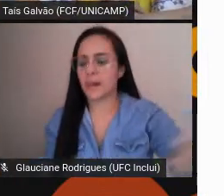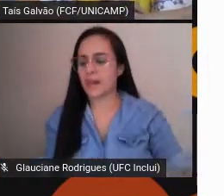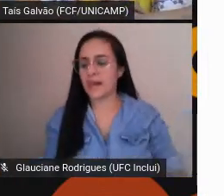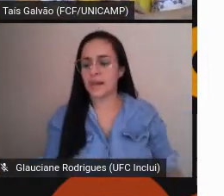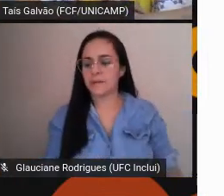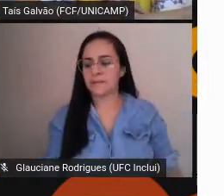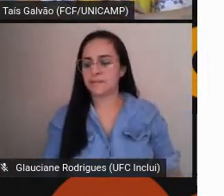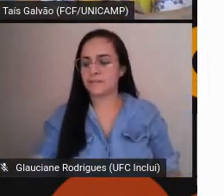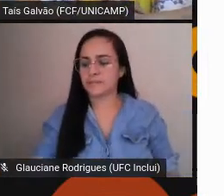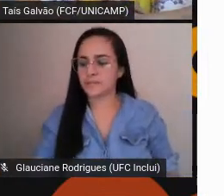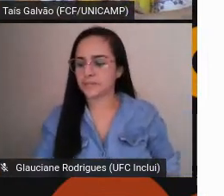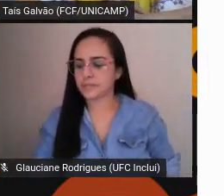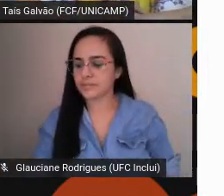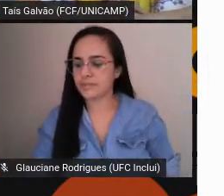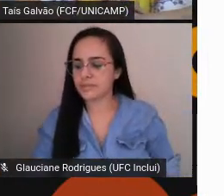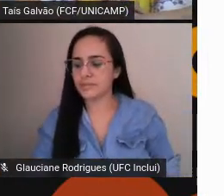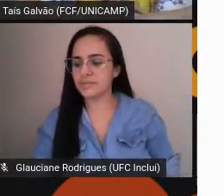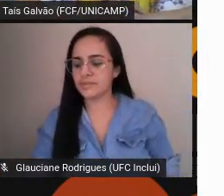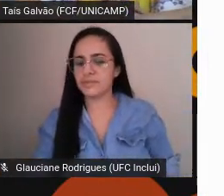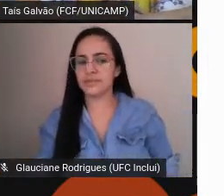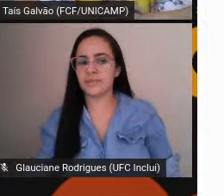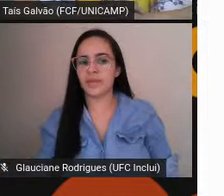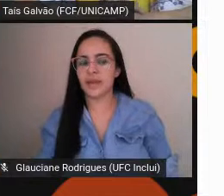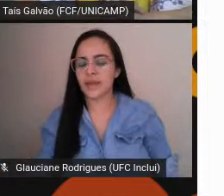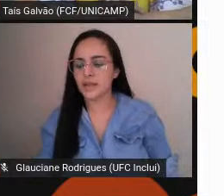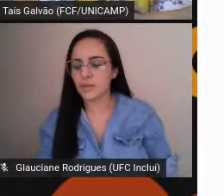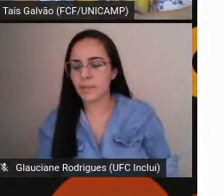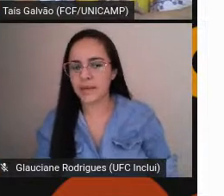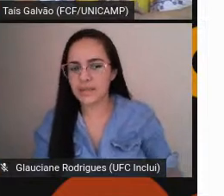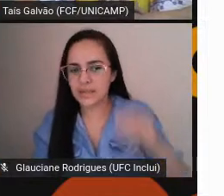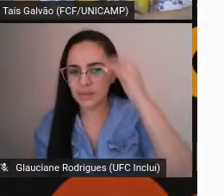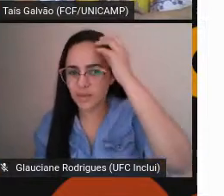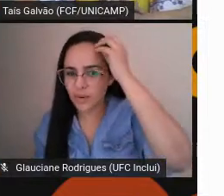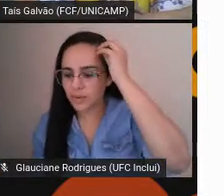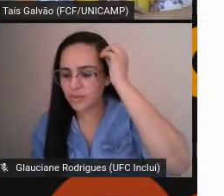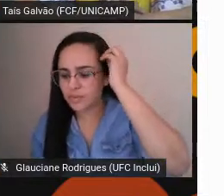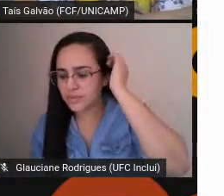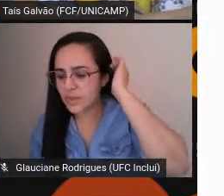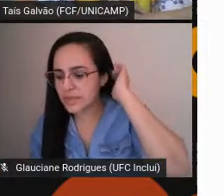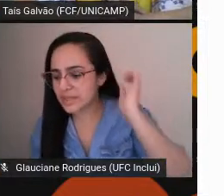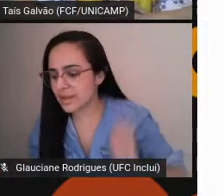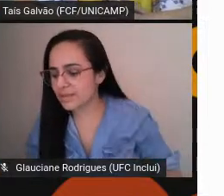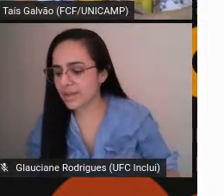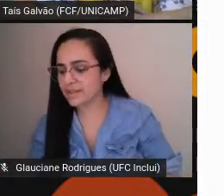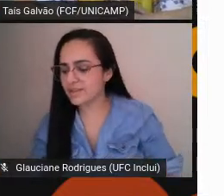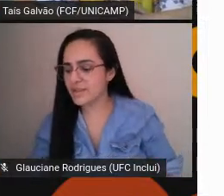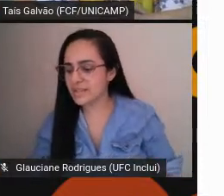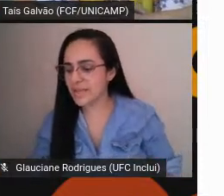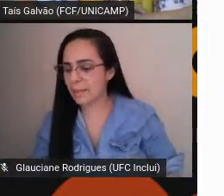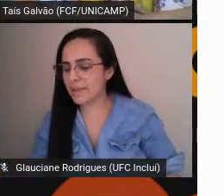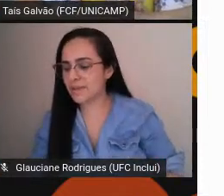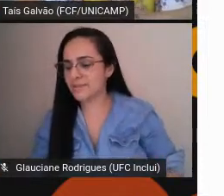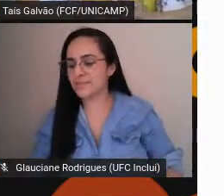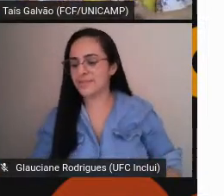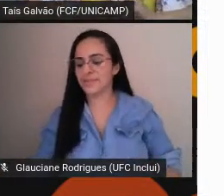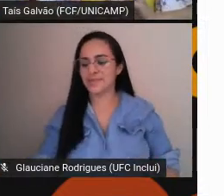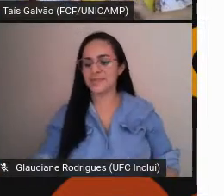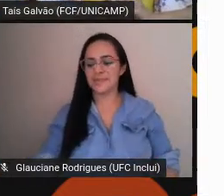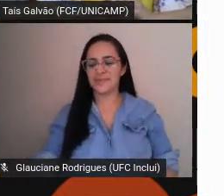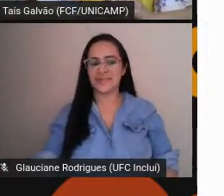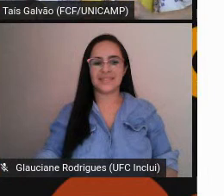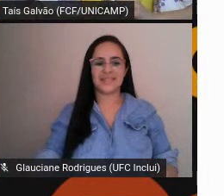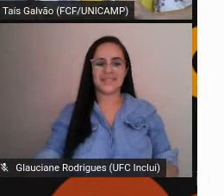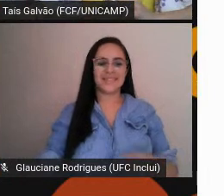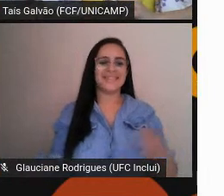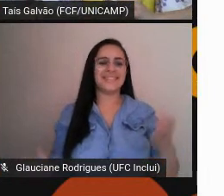primeiro lugar, quando há uma dúvida clínica, né? Quando se há uma dúvida realmente de algo a ser respondido com o que tem